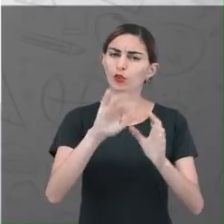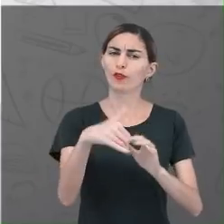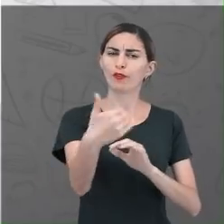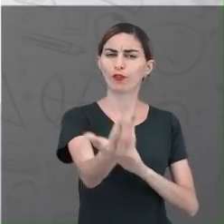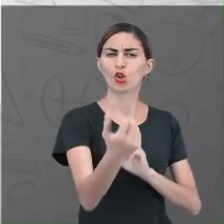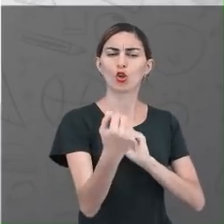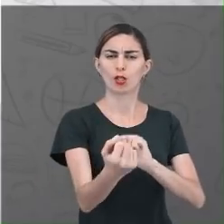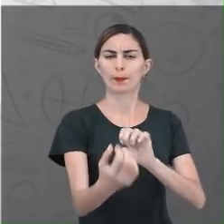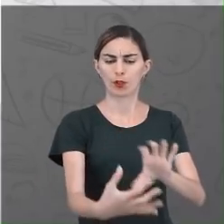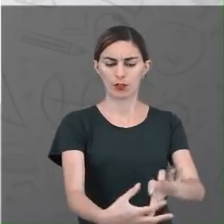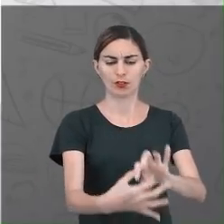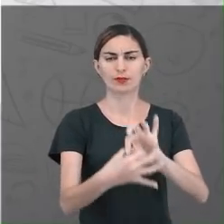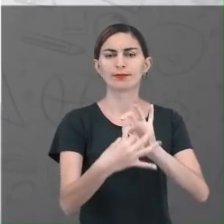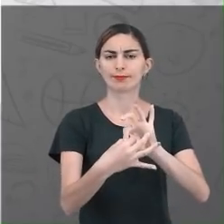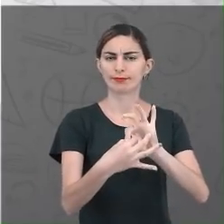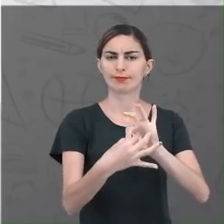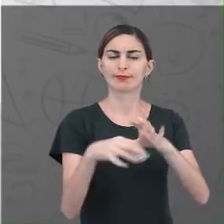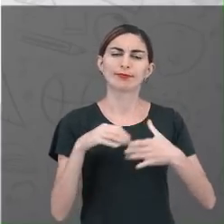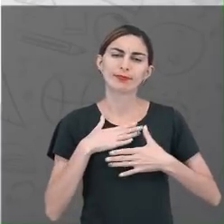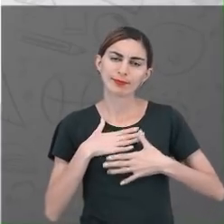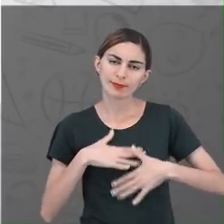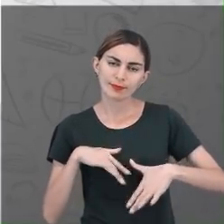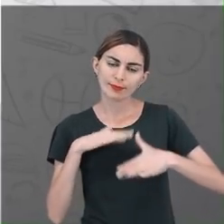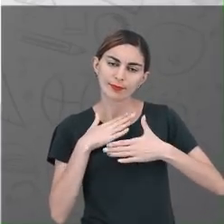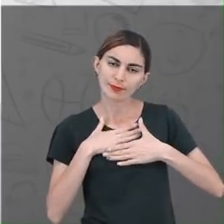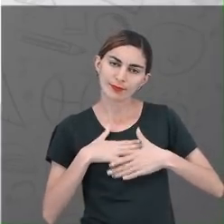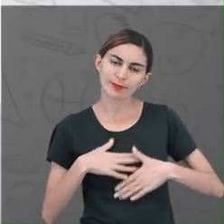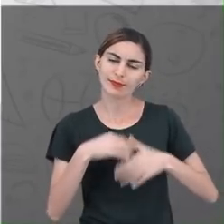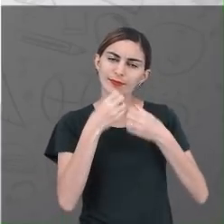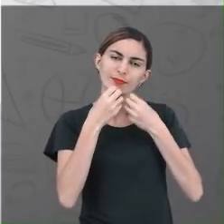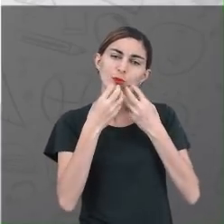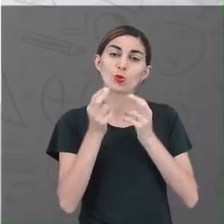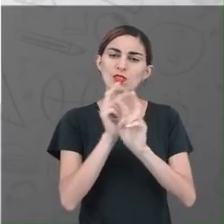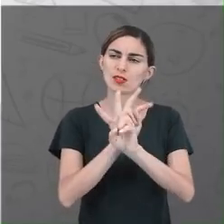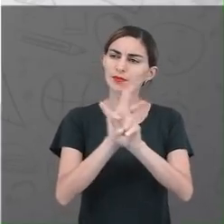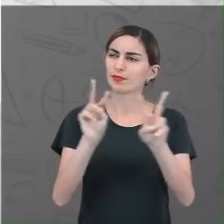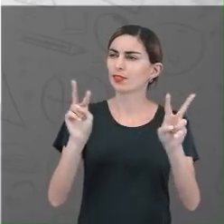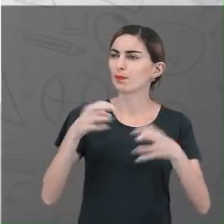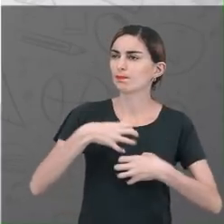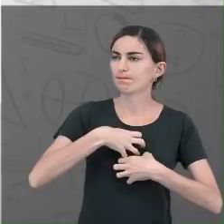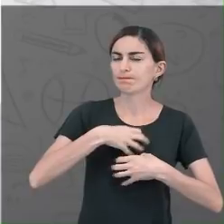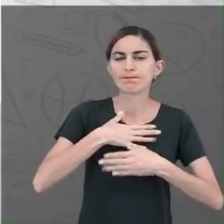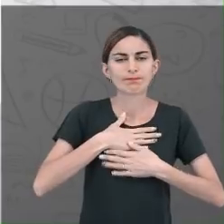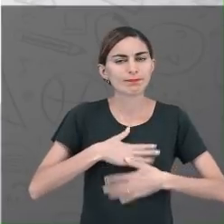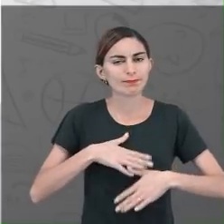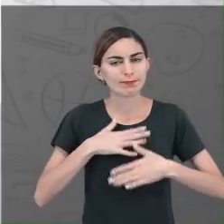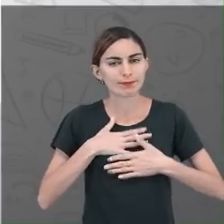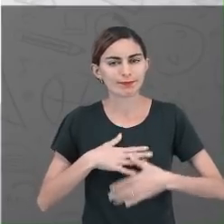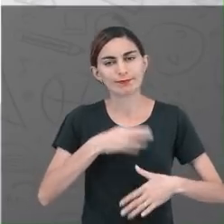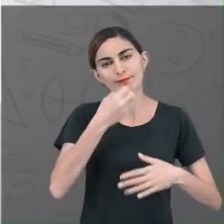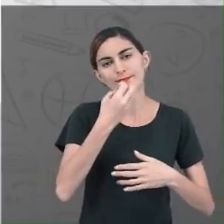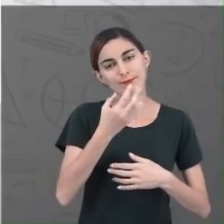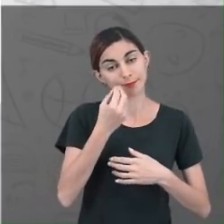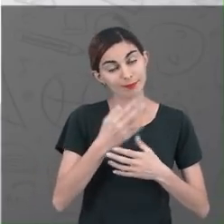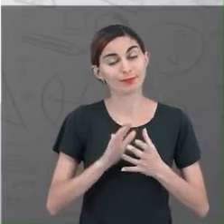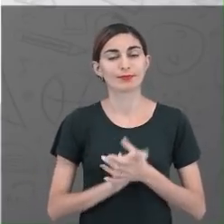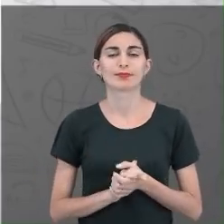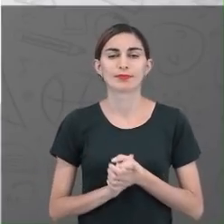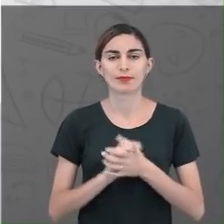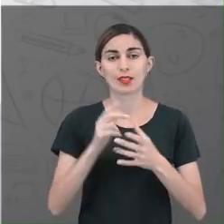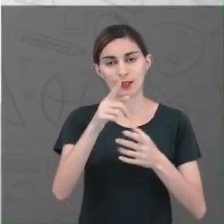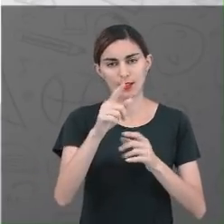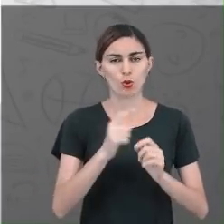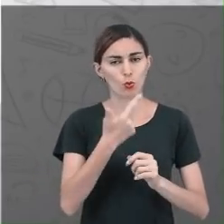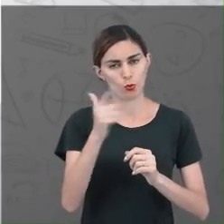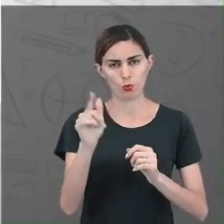pode trazer um relaxamento, uma tranquilidade, uma observação que seja gratificante para o usuário do espaço. Então, aqui